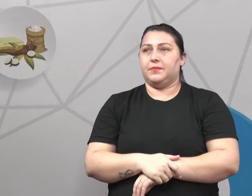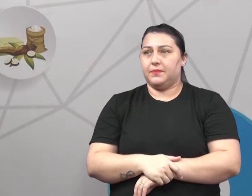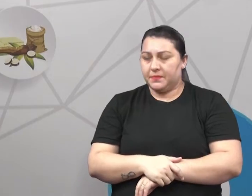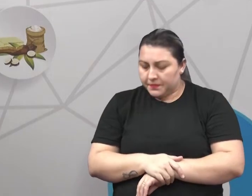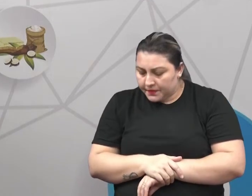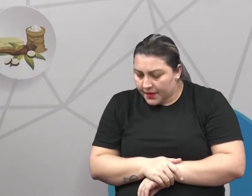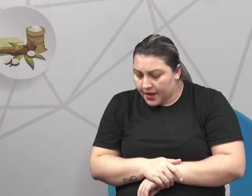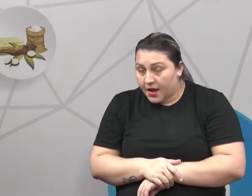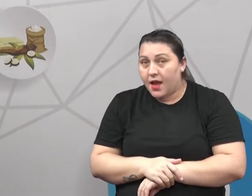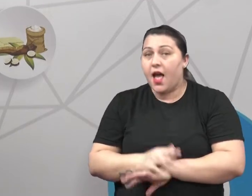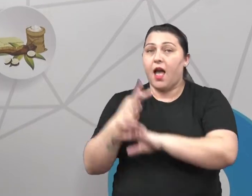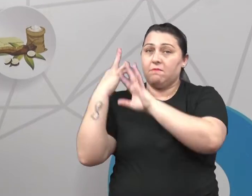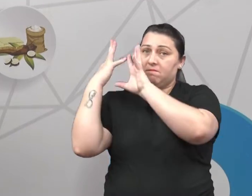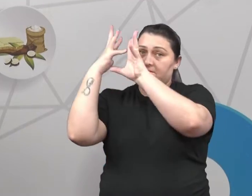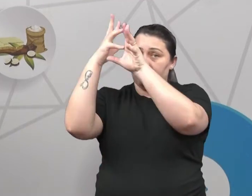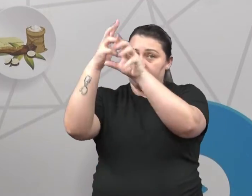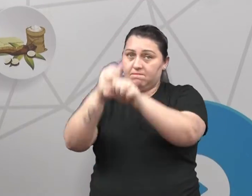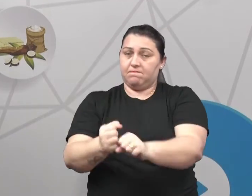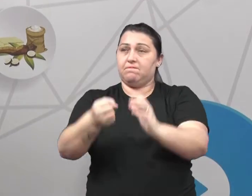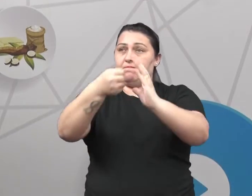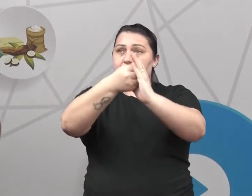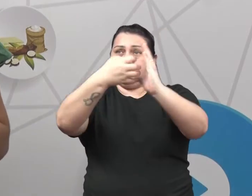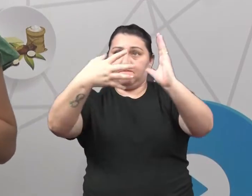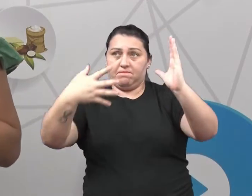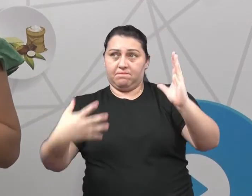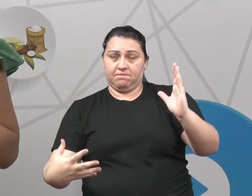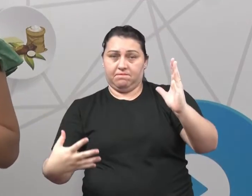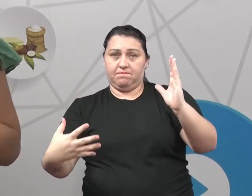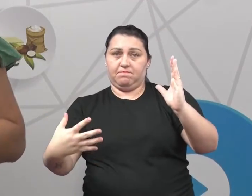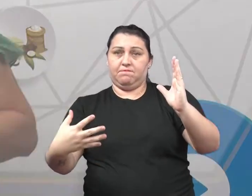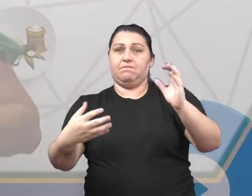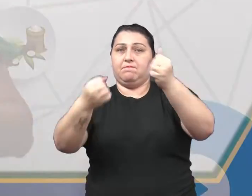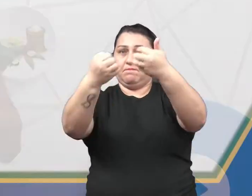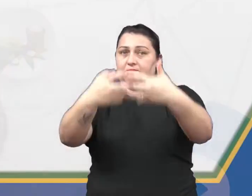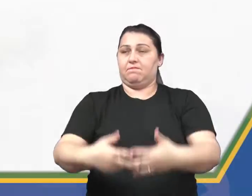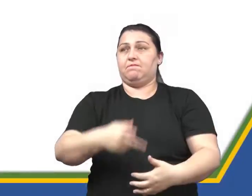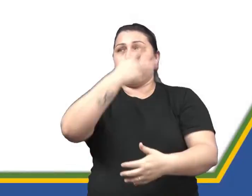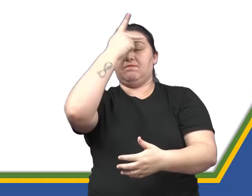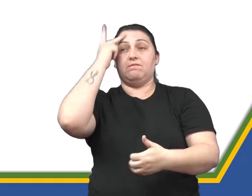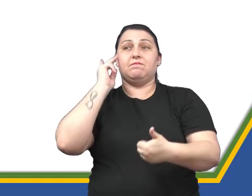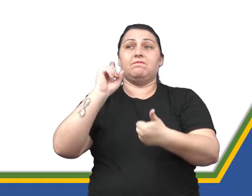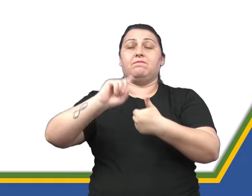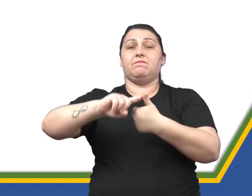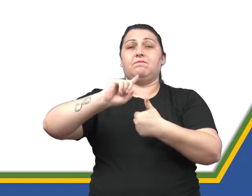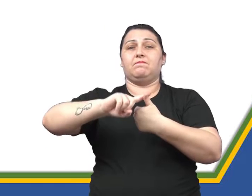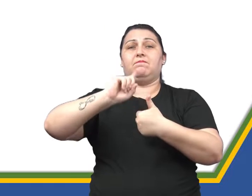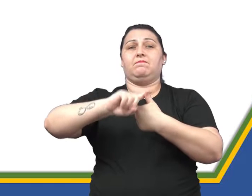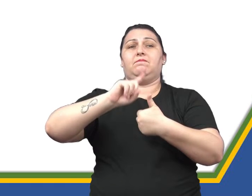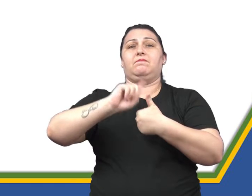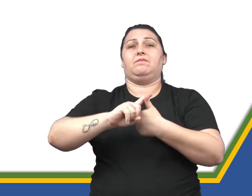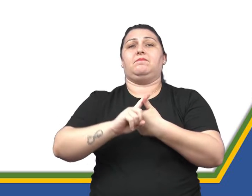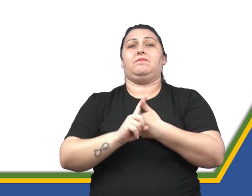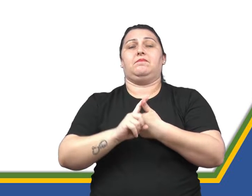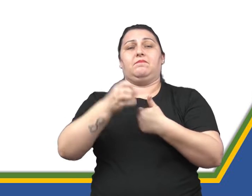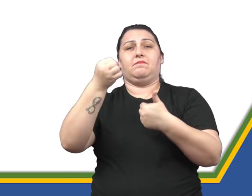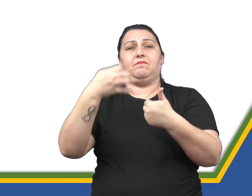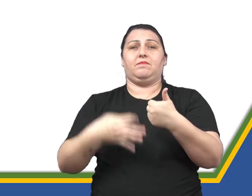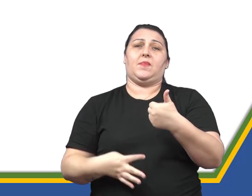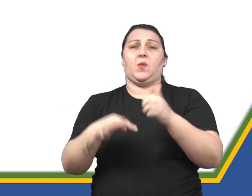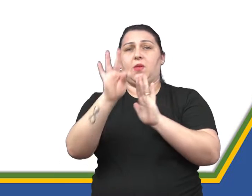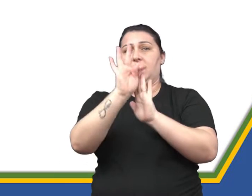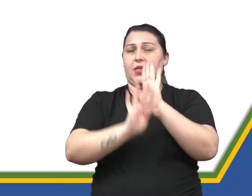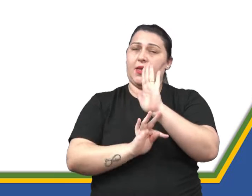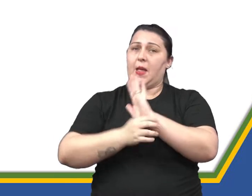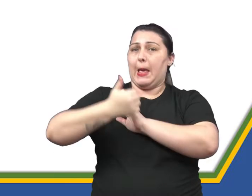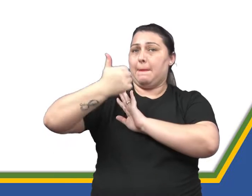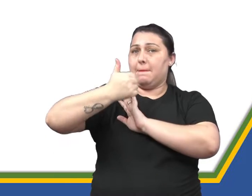Aí vamos revisar então essas características do relato pessoal. Uma das características comentadas é que esse texto é em